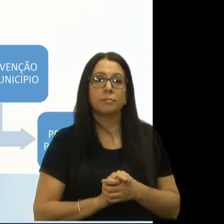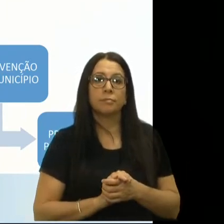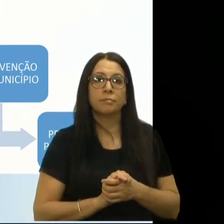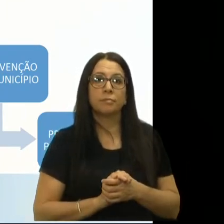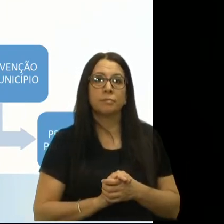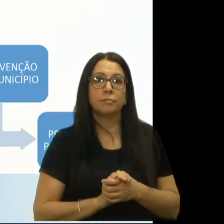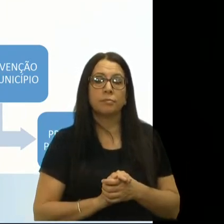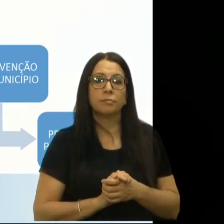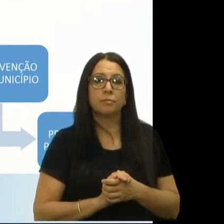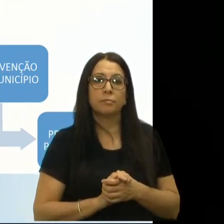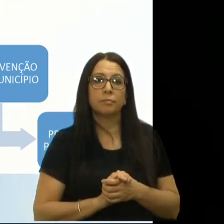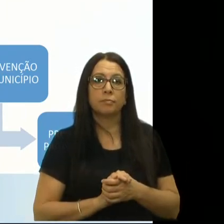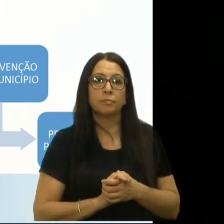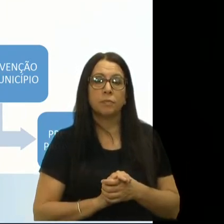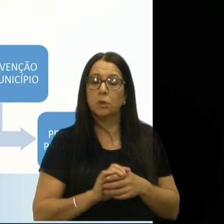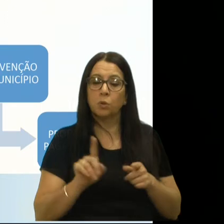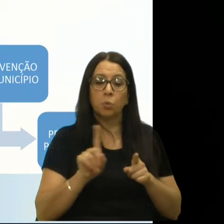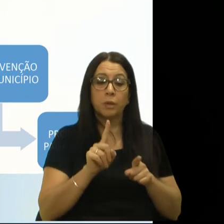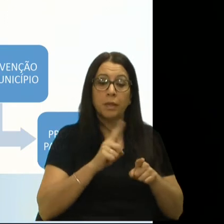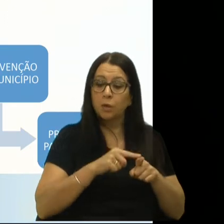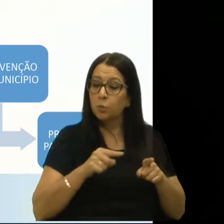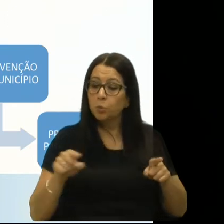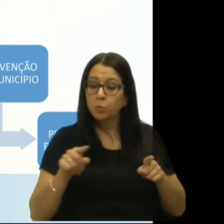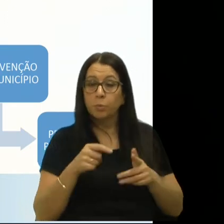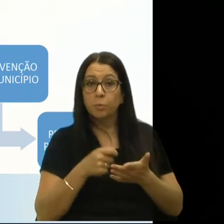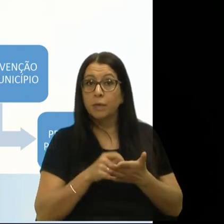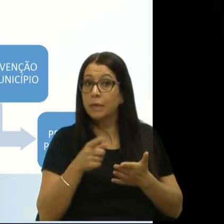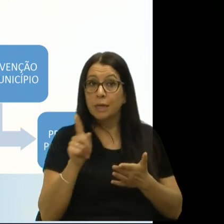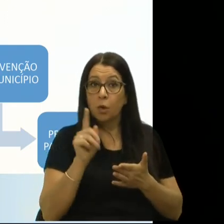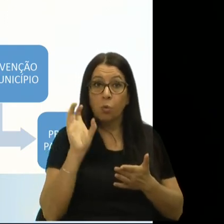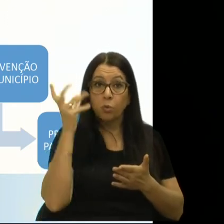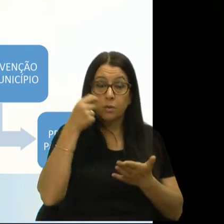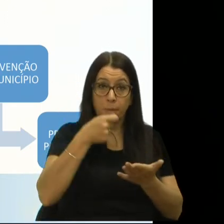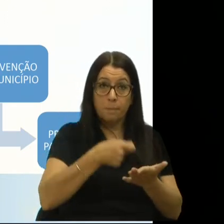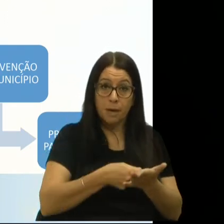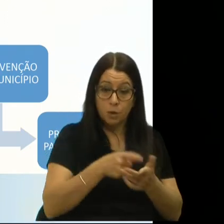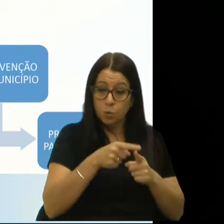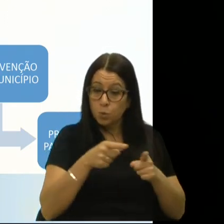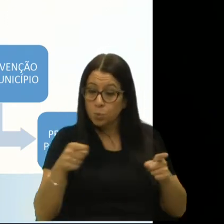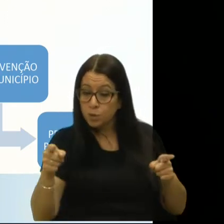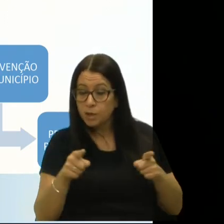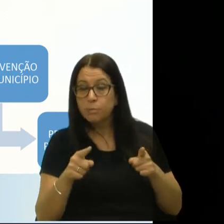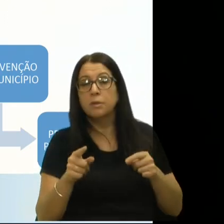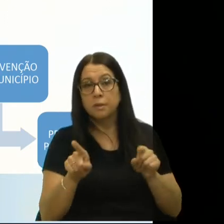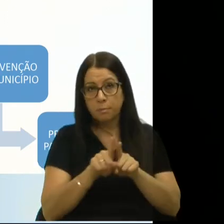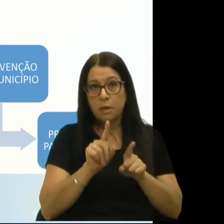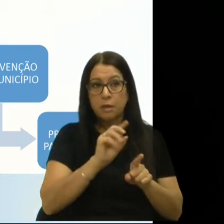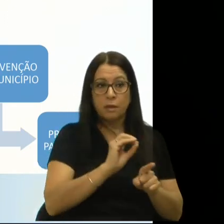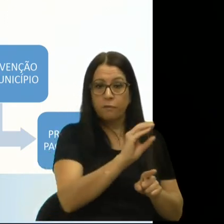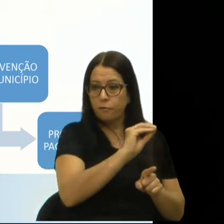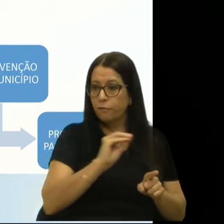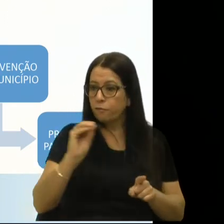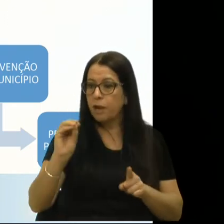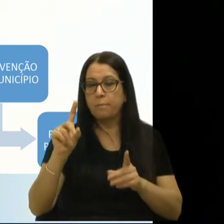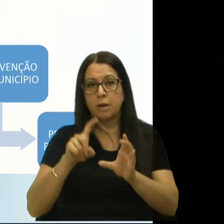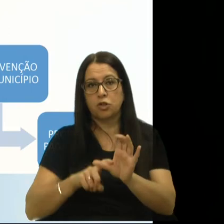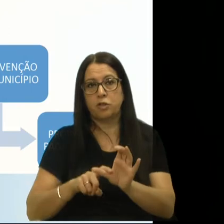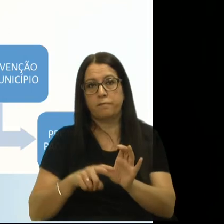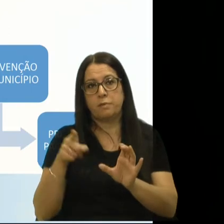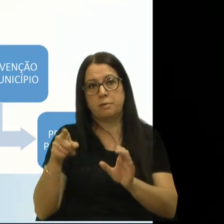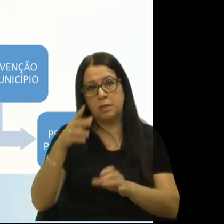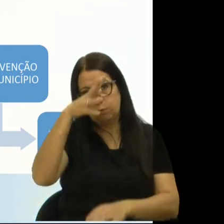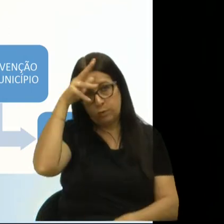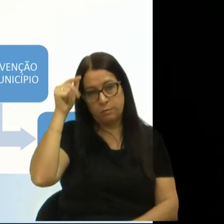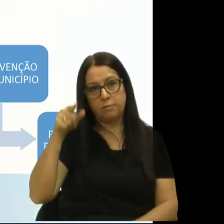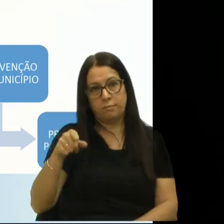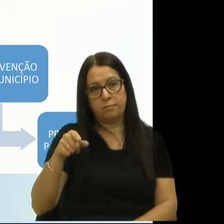Não tendo um período para pagar. Não acontecendo pagamento nesse período, também vai para a dívida ativa. Então, a ideia